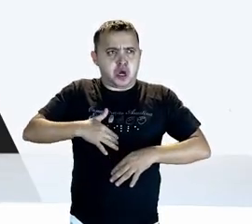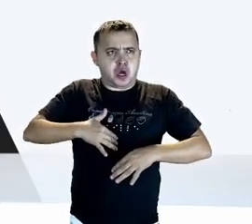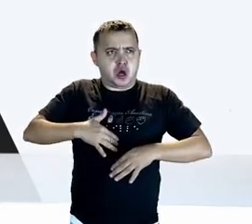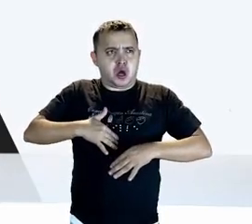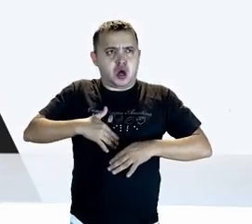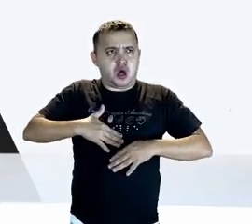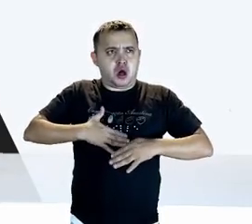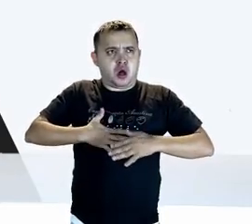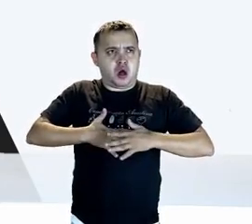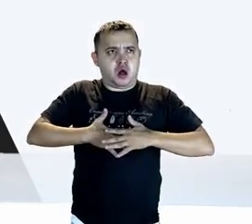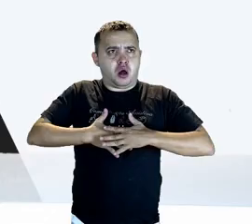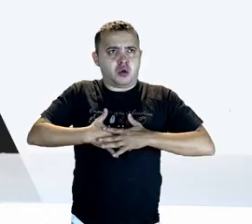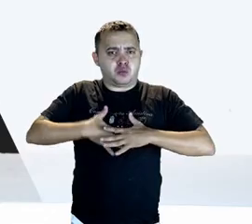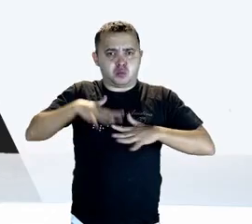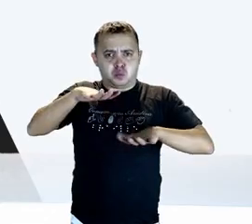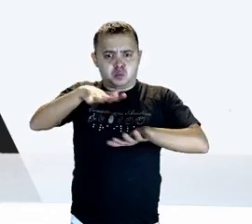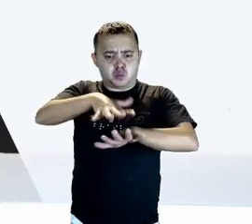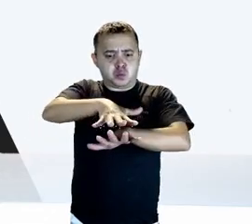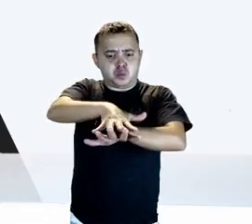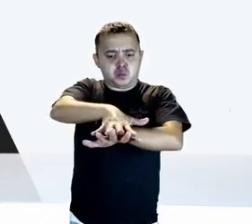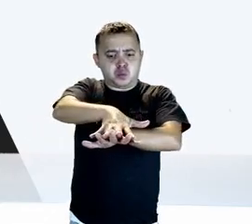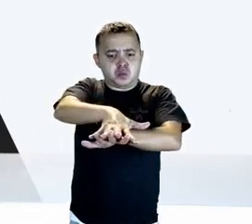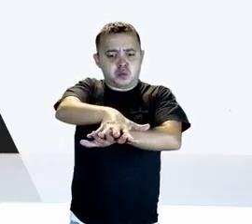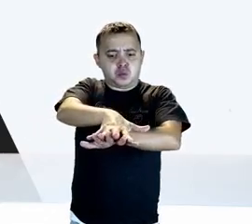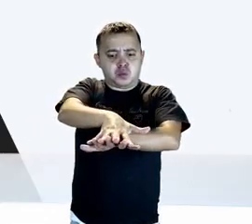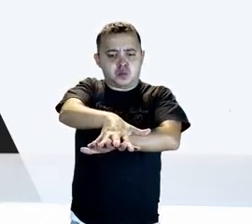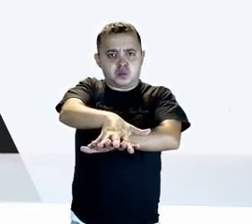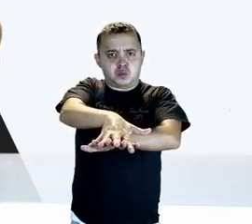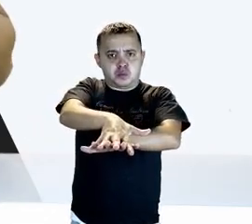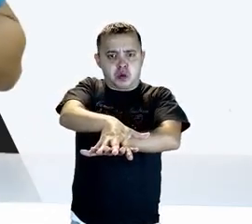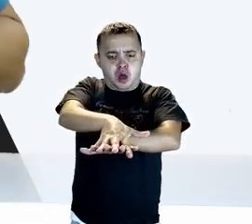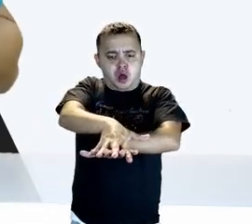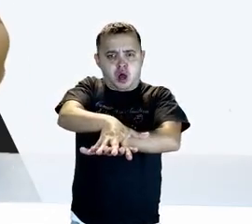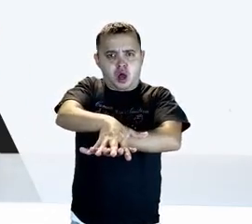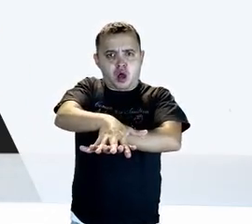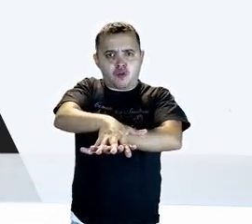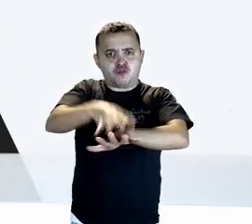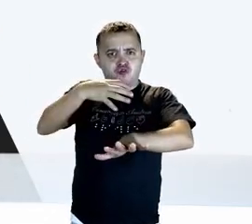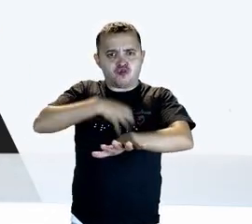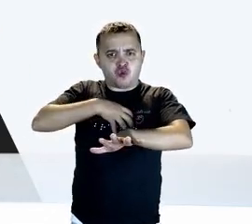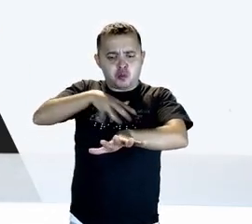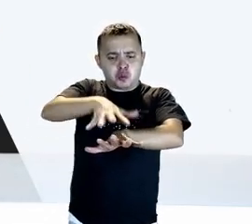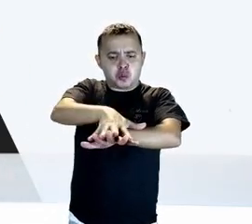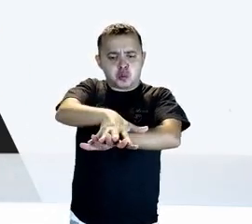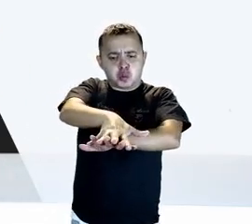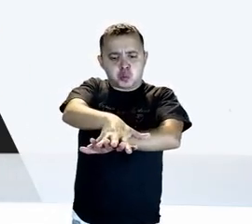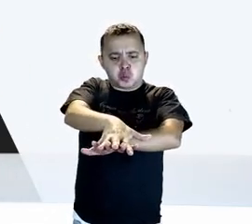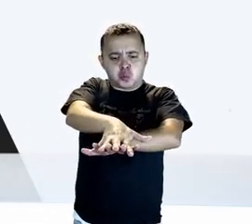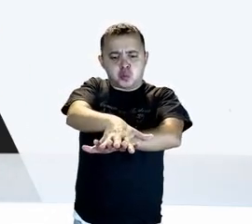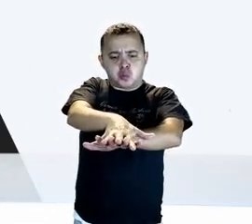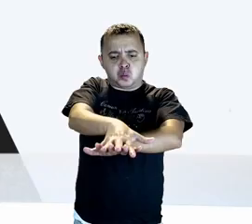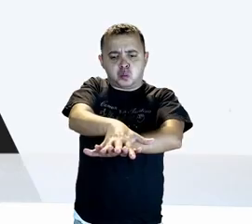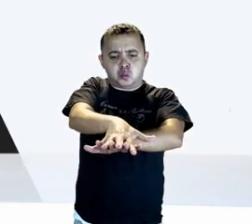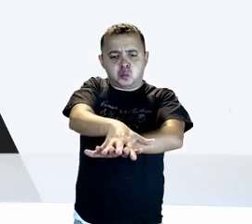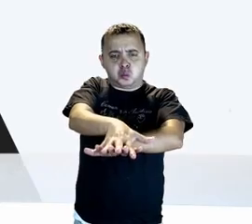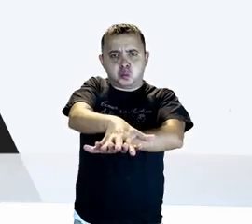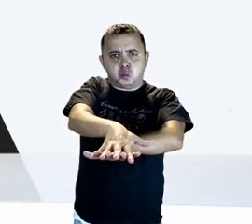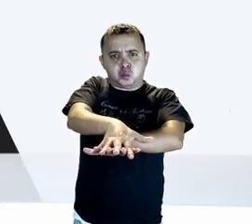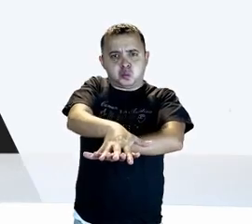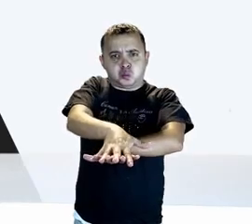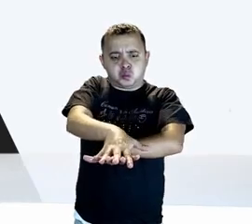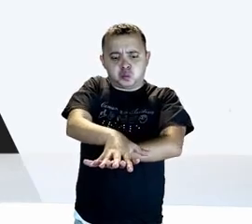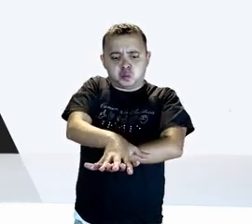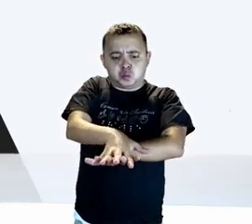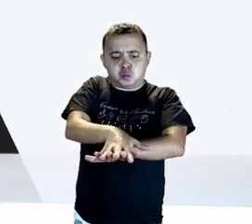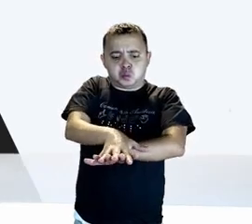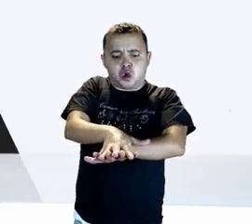a ponta dos dedos médios sobre a ponta do osso externo, alinhando o dedo indicador ao